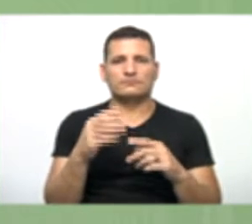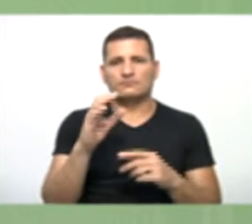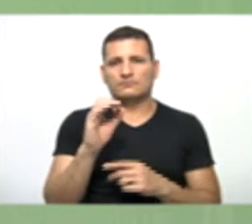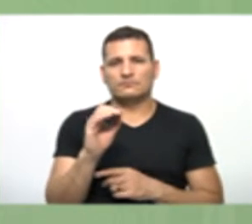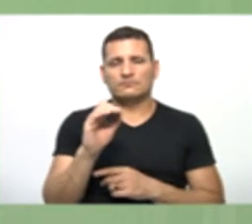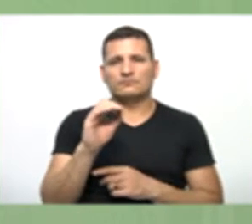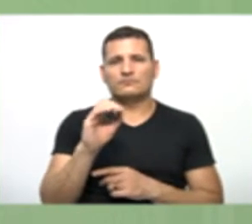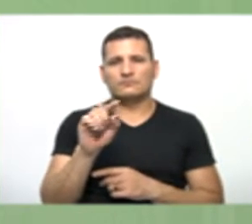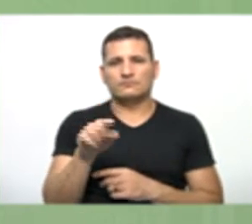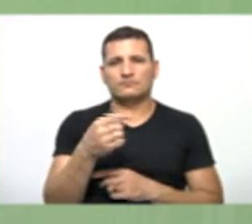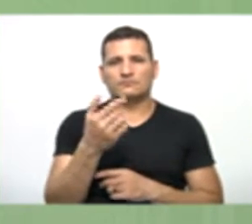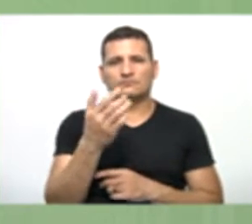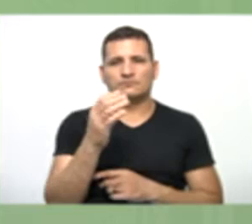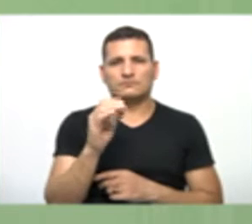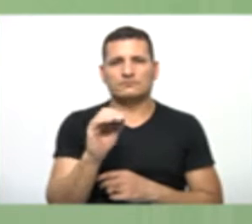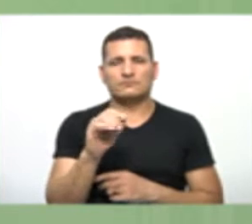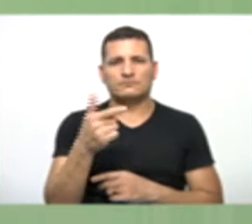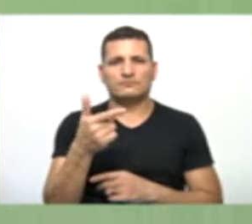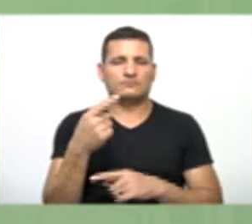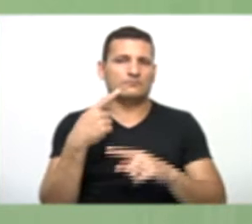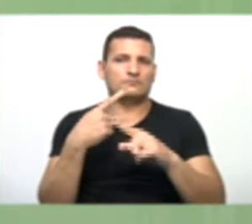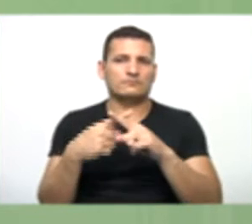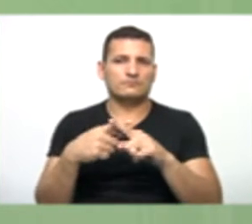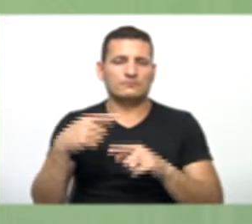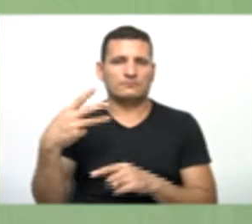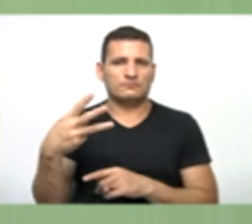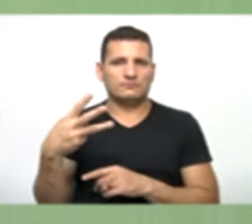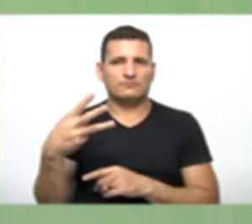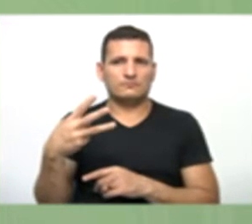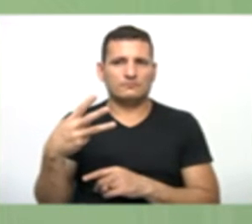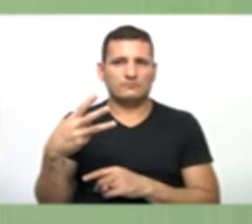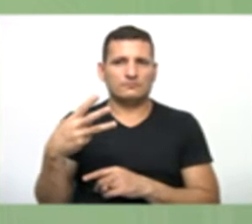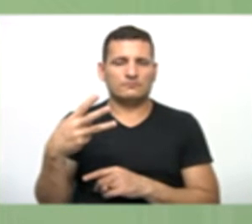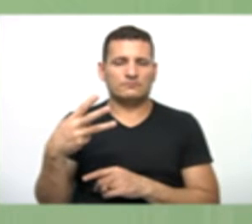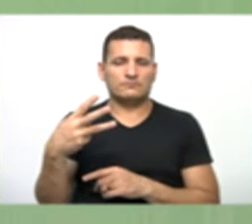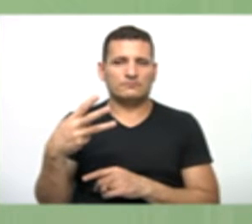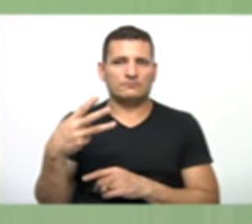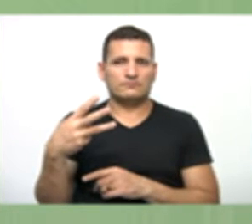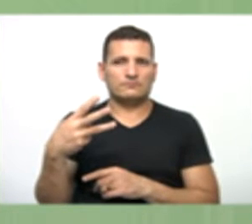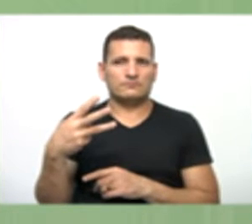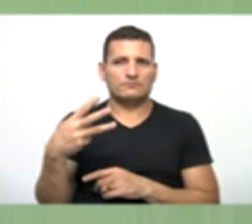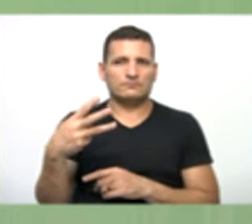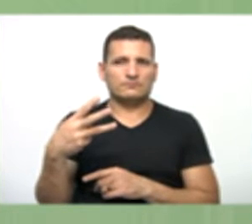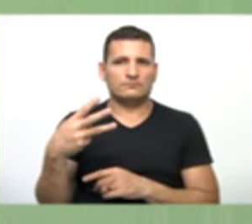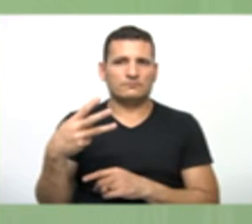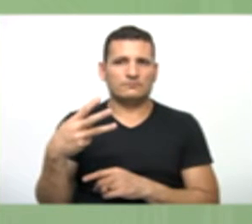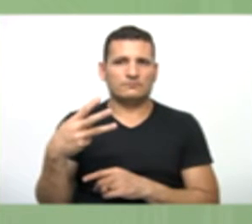0,02 vezes 3, quanto que vai dar isso? Vai dar